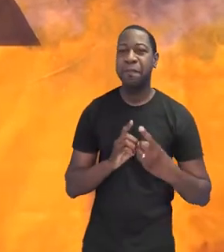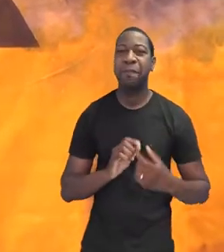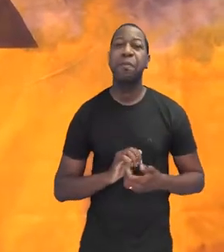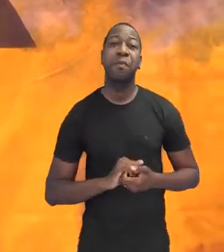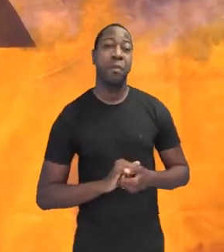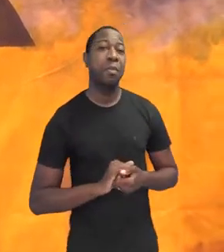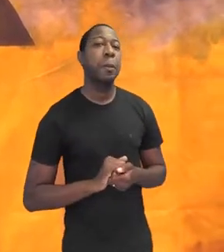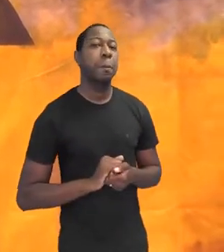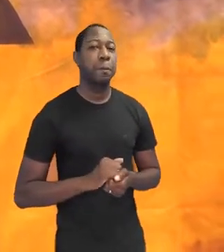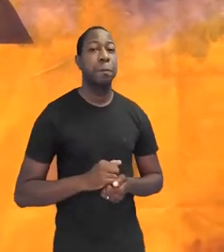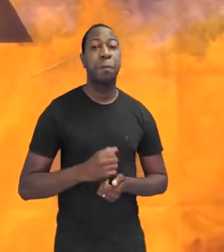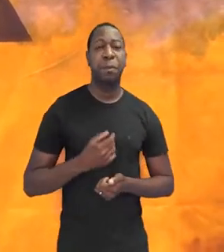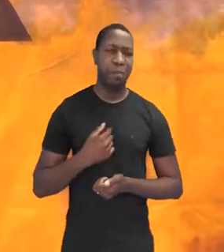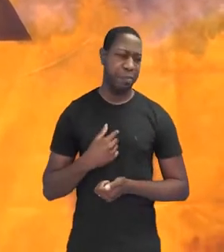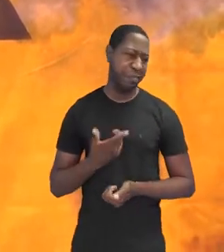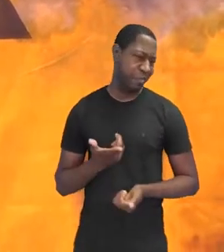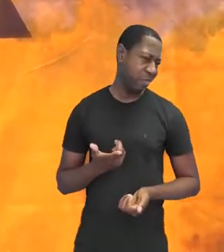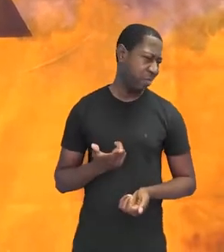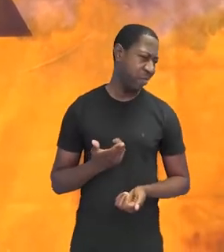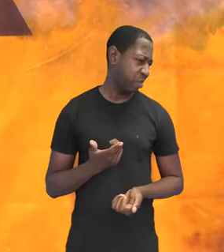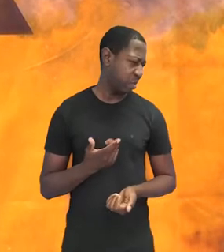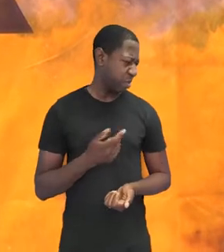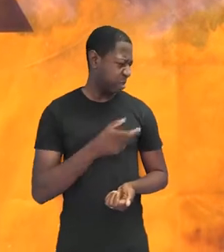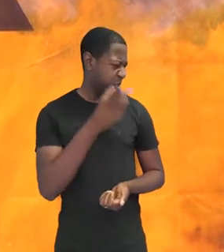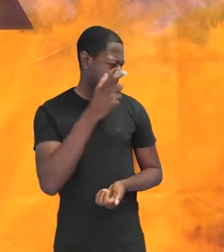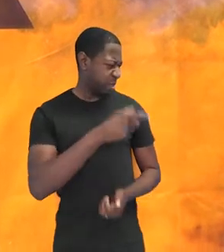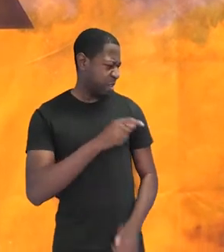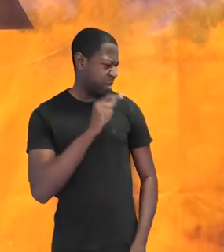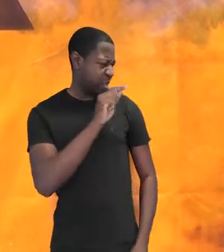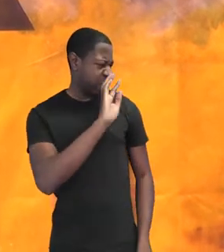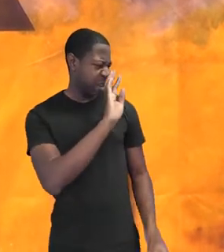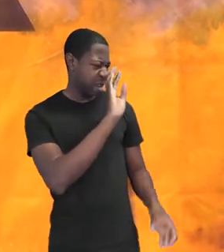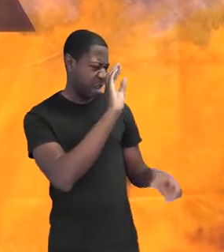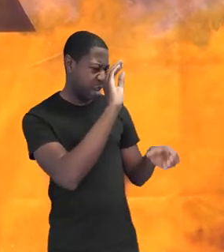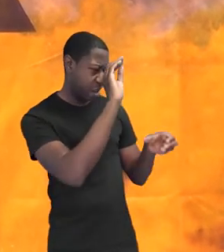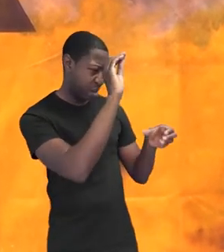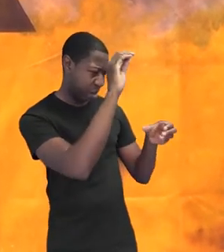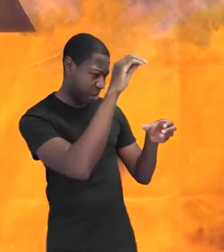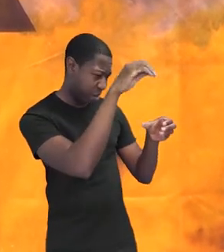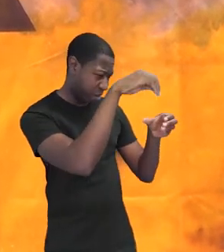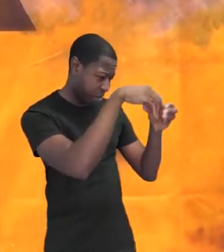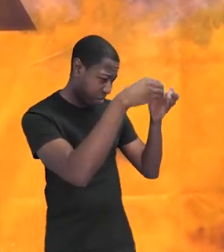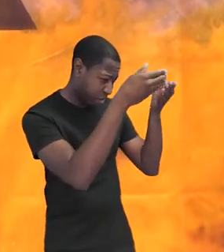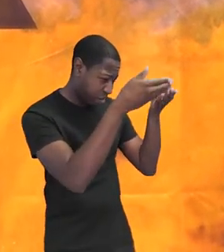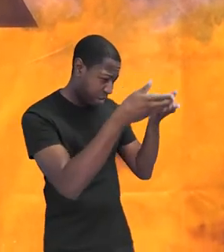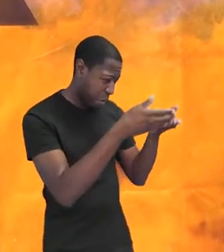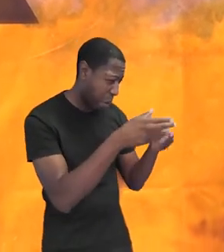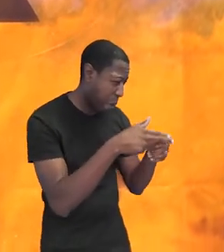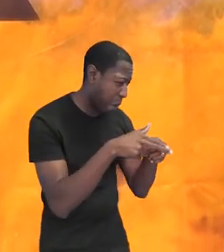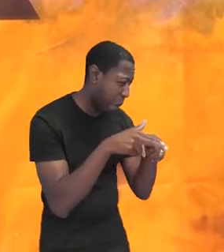bem que eu podia subir também, que mora atrás do seu rosto rosa.